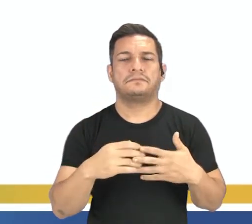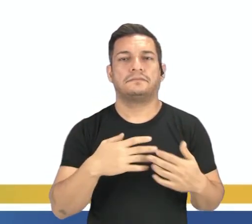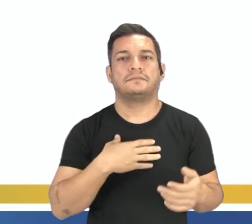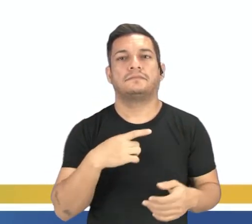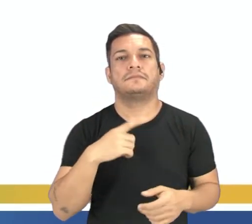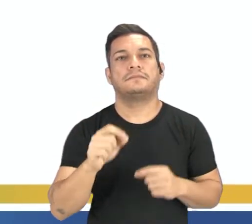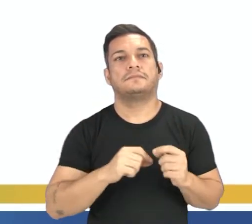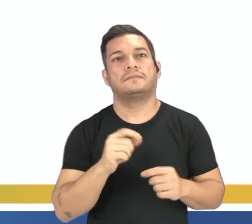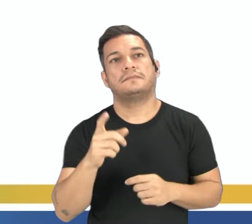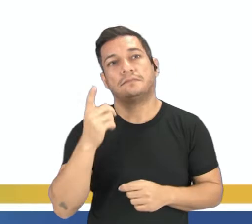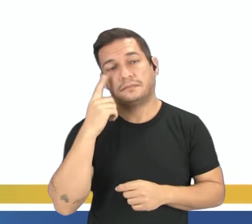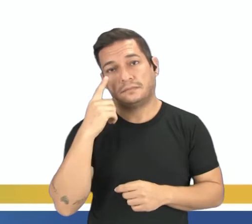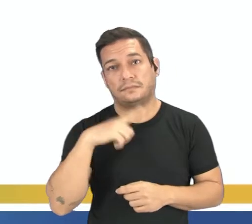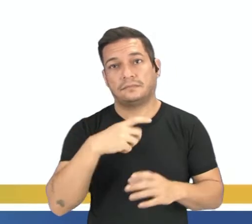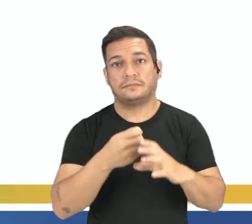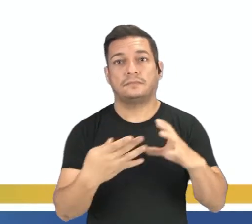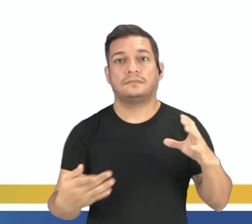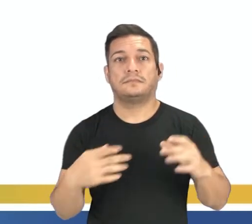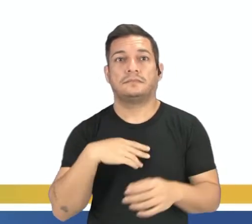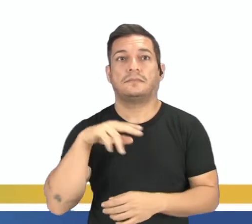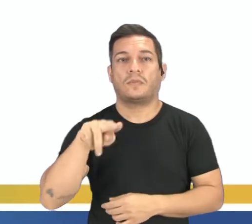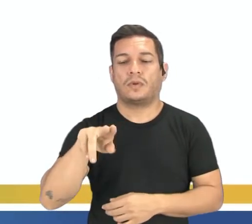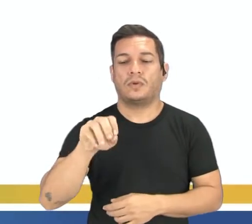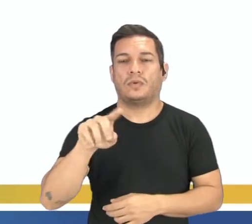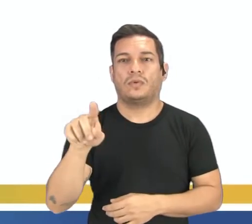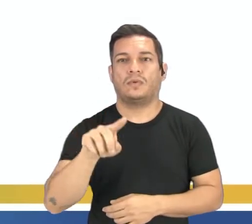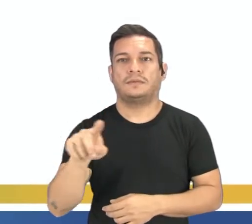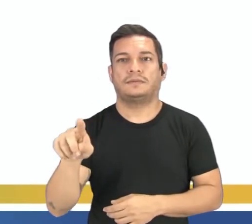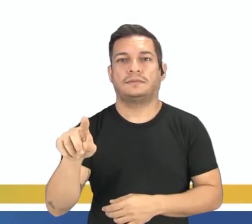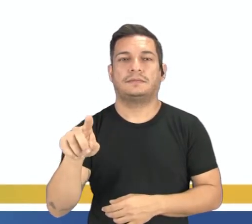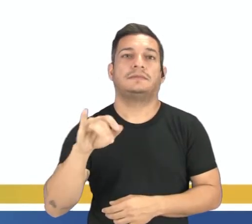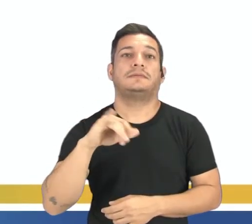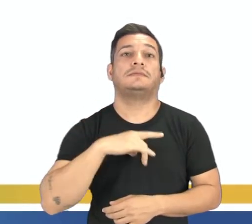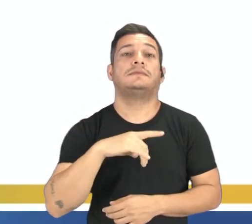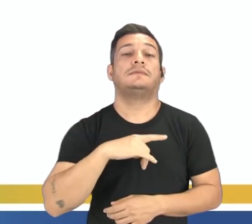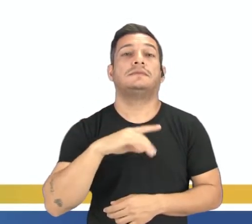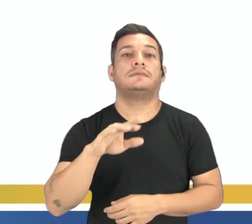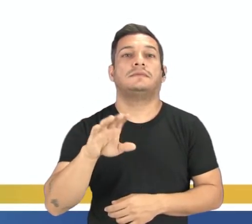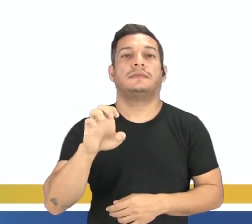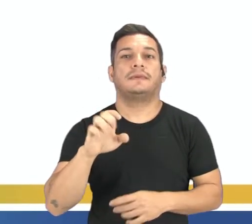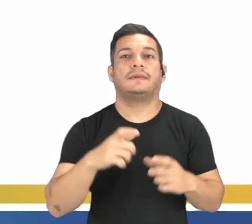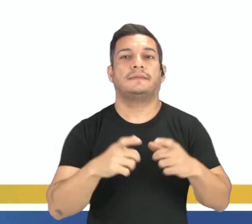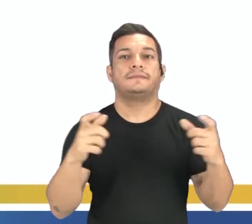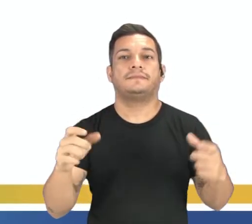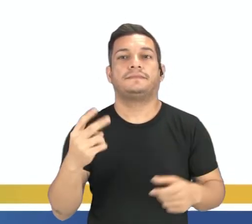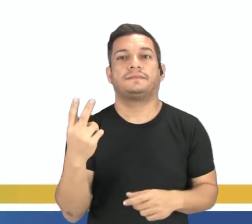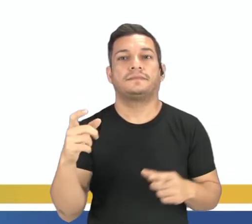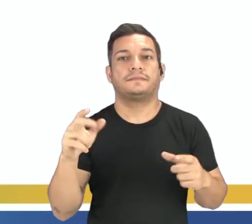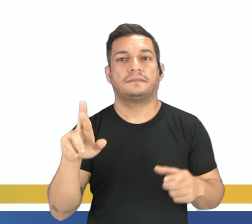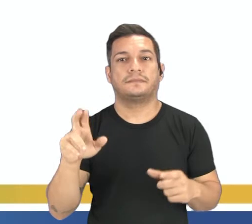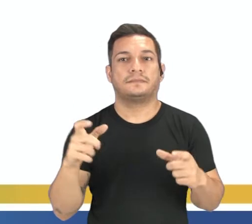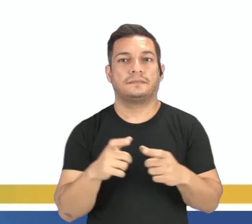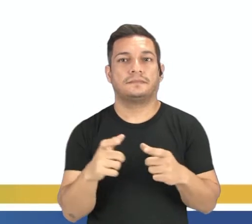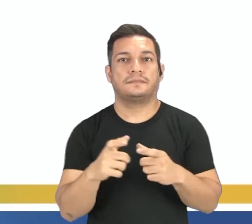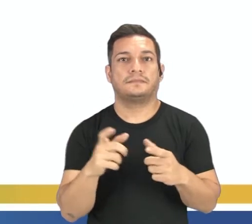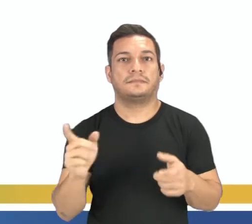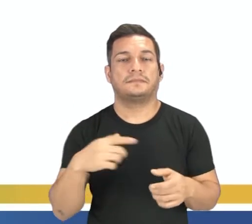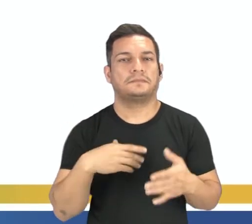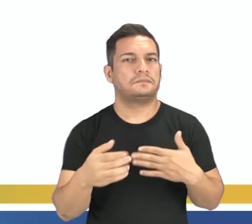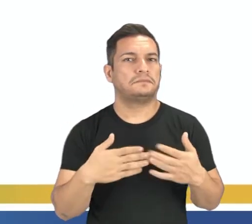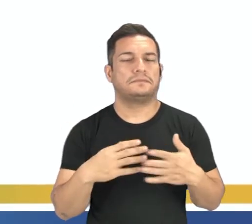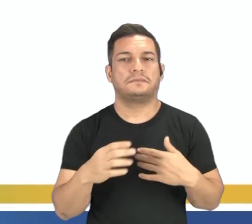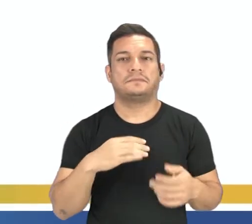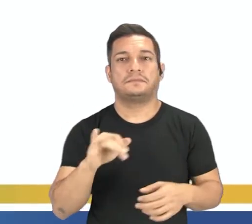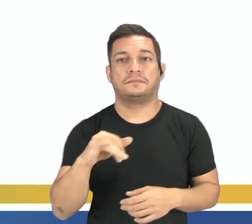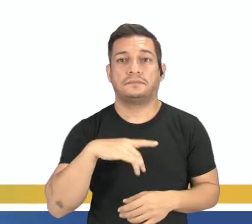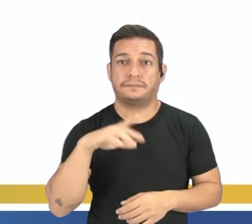tiver do lado lá, eu vou ter característica tipo nós. Se eu tiver o Ezão e dois Rzinhos, independente se do lado